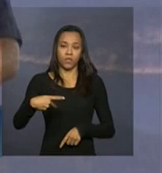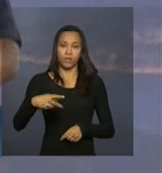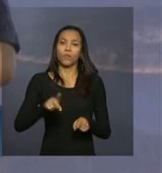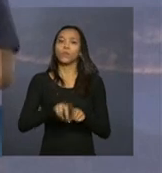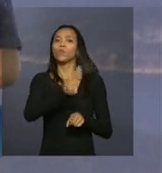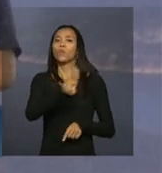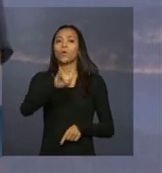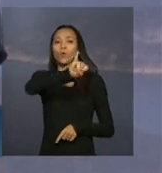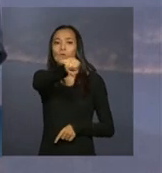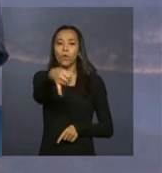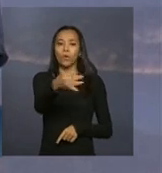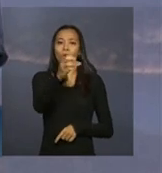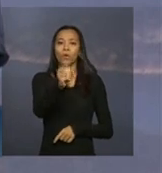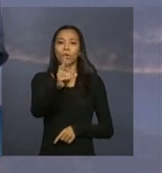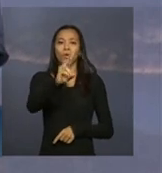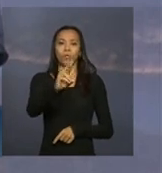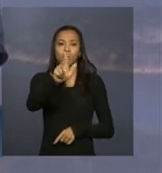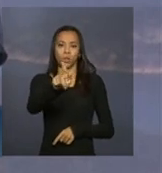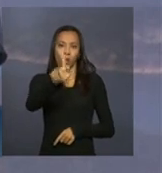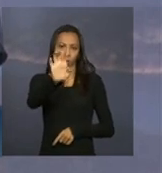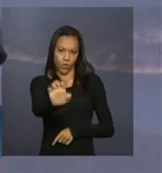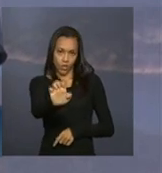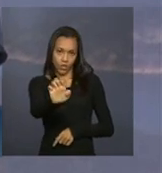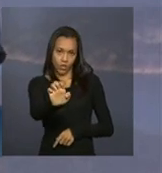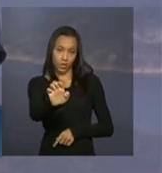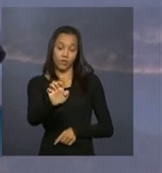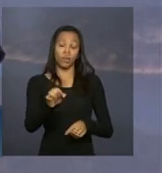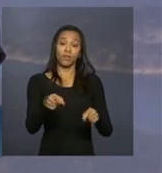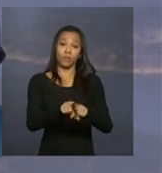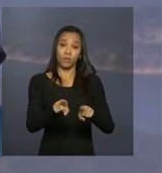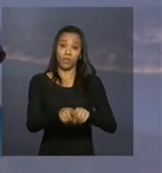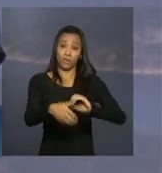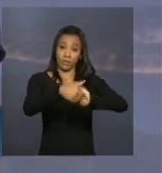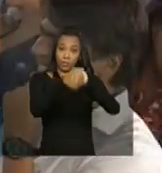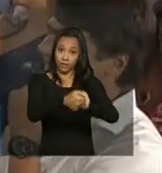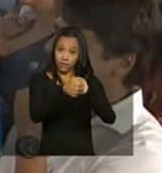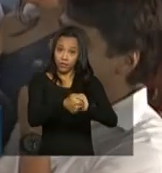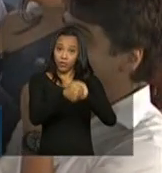Jorge Felipe, saudar Nussmann,